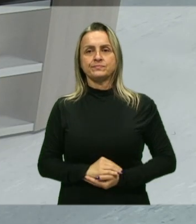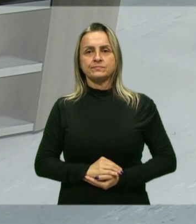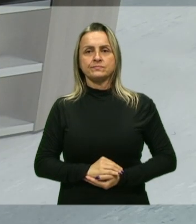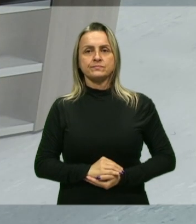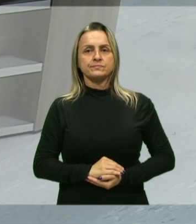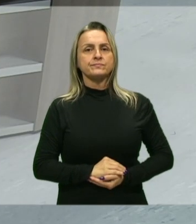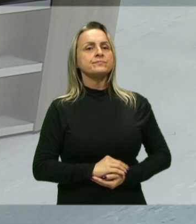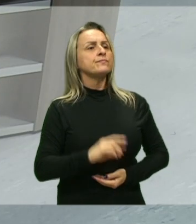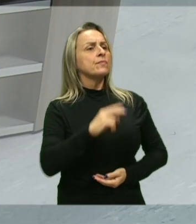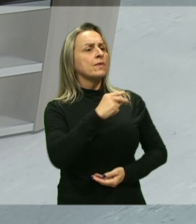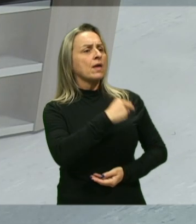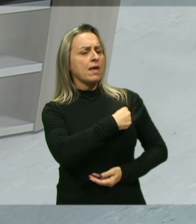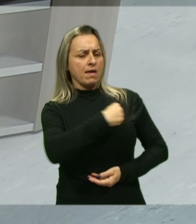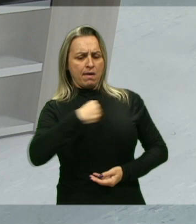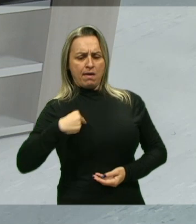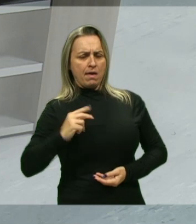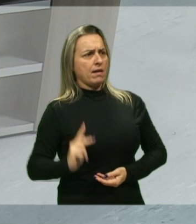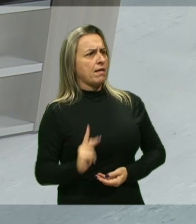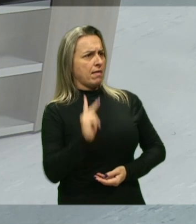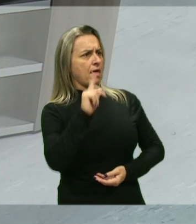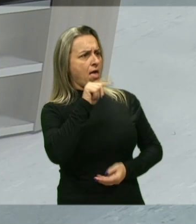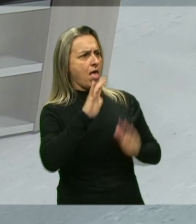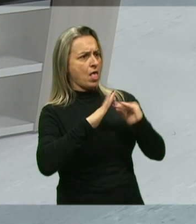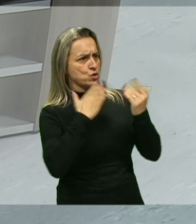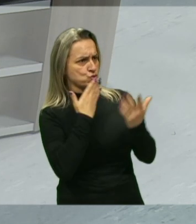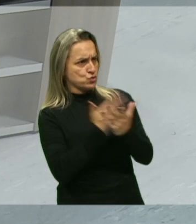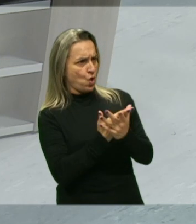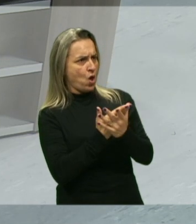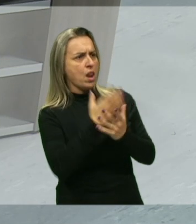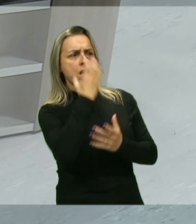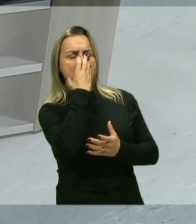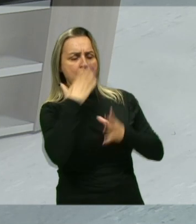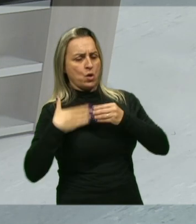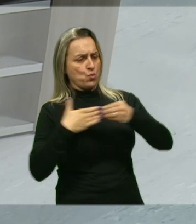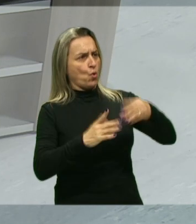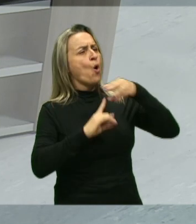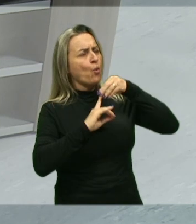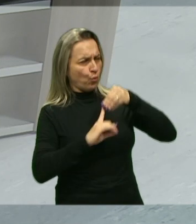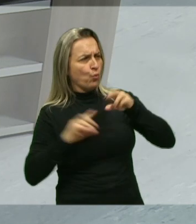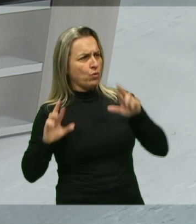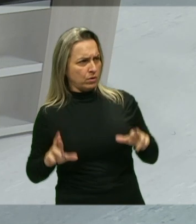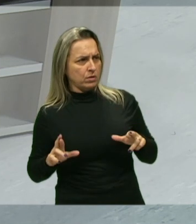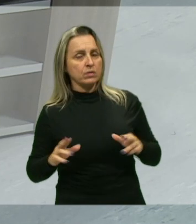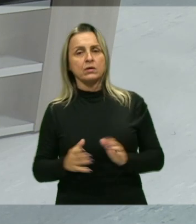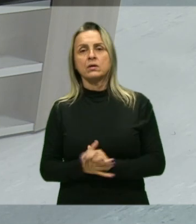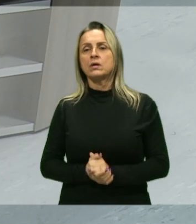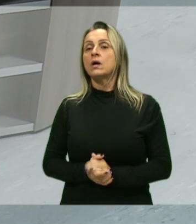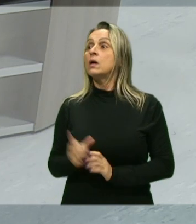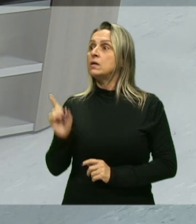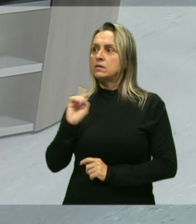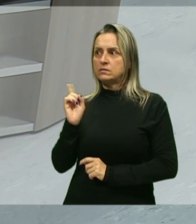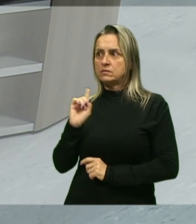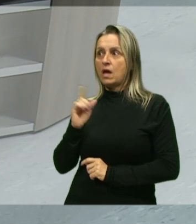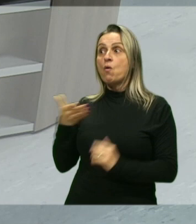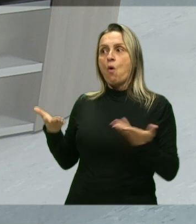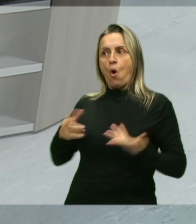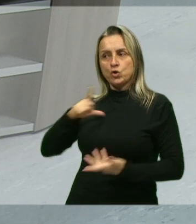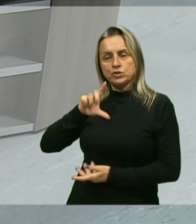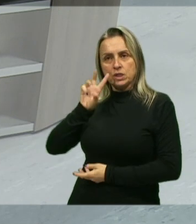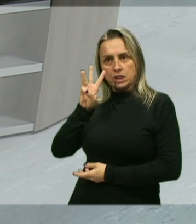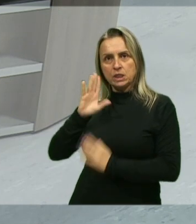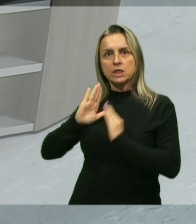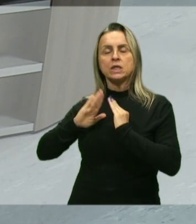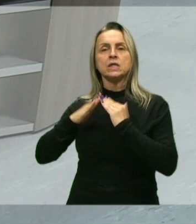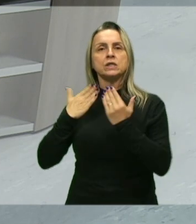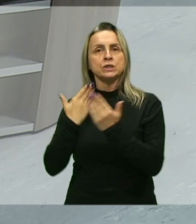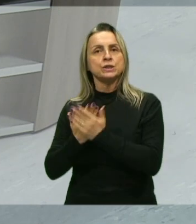Keller, ela é a escola de cães-guia única que tem aqui na região, né? Não, atualmente a gente tem 3 escolas aqui em Santa Catarina. Em